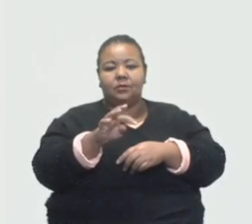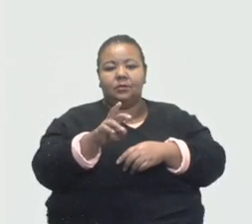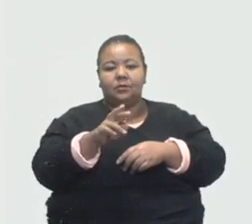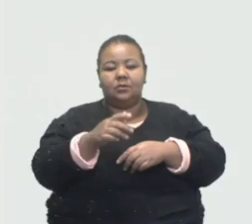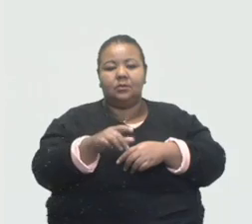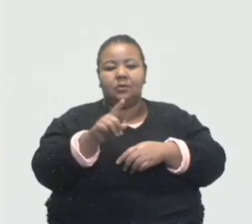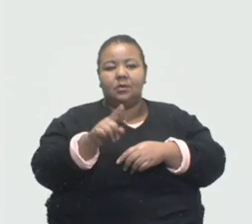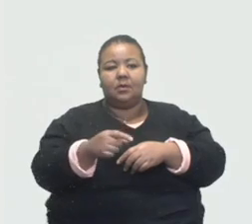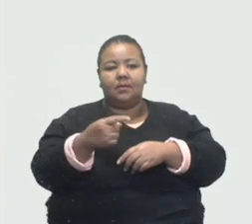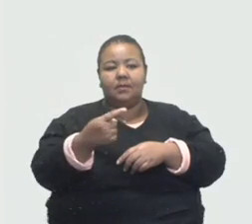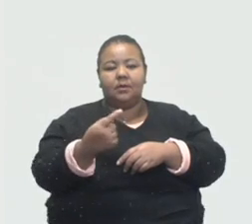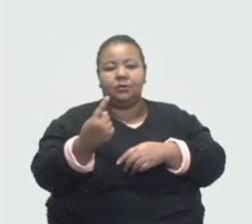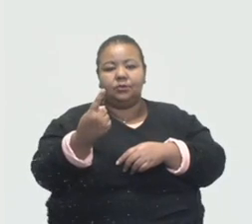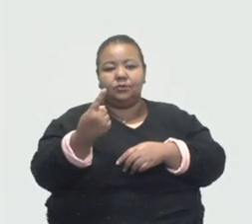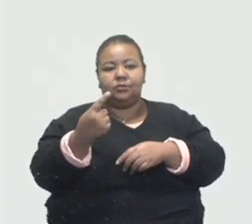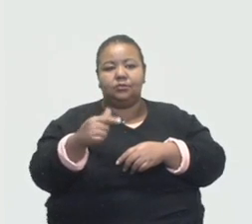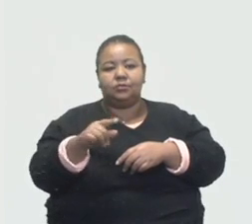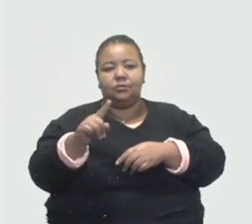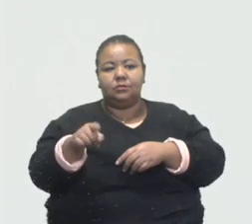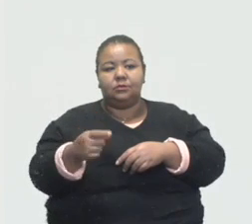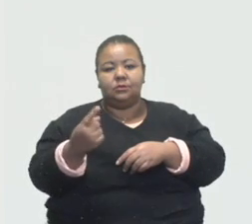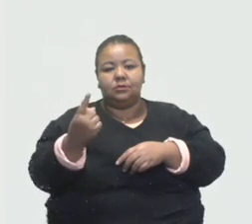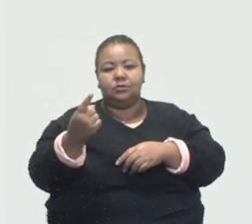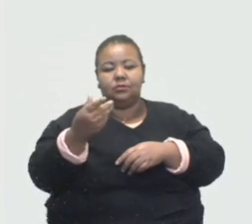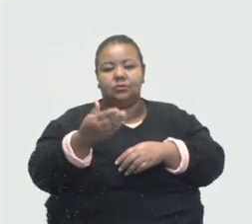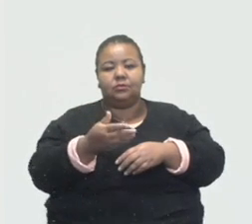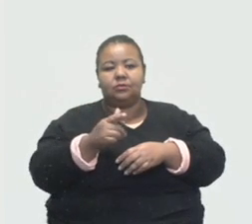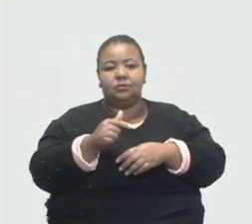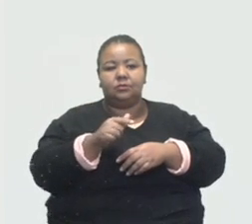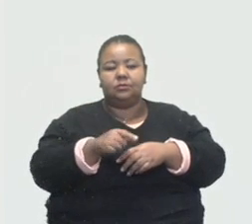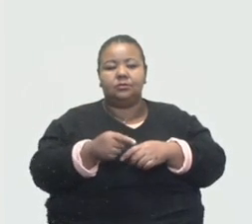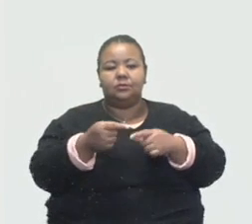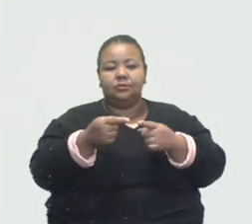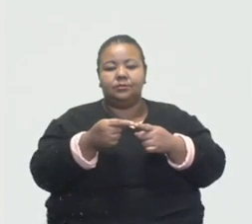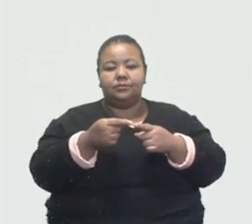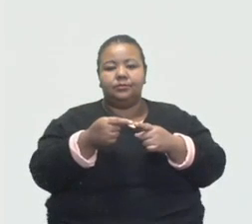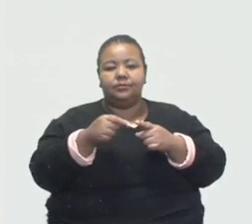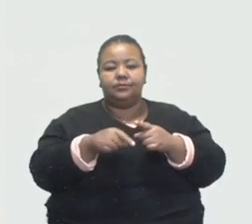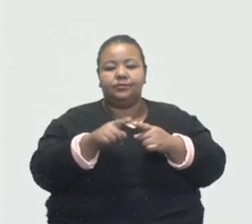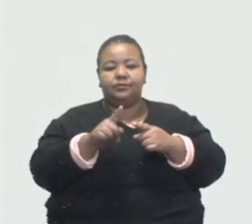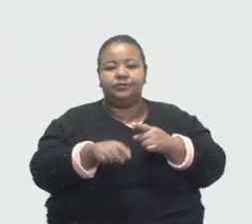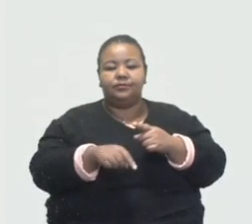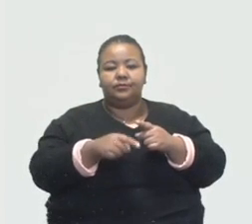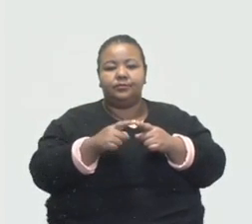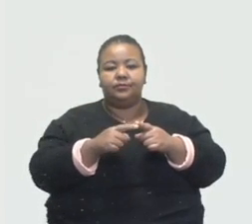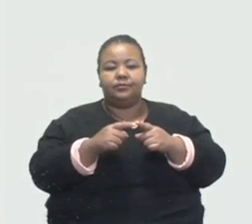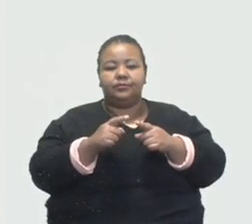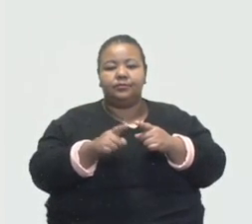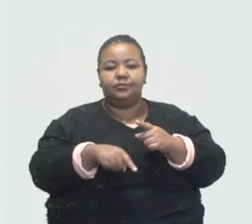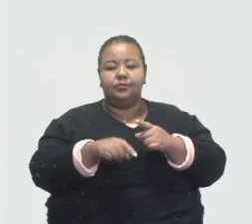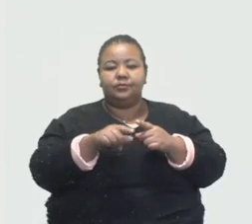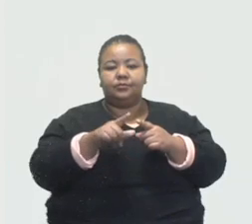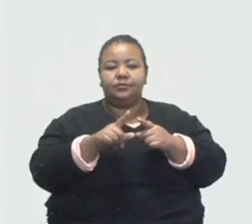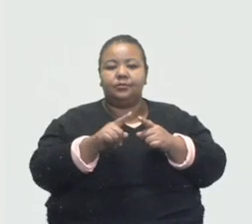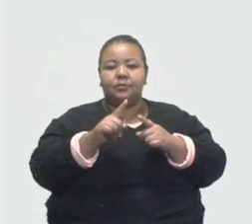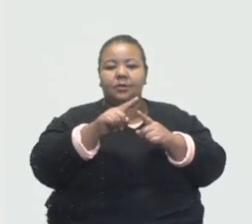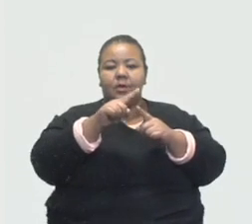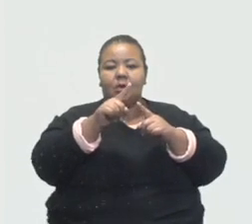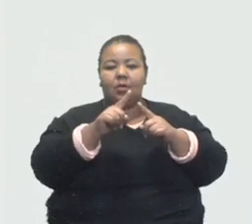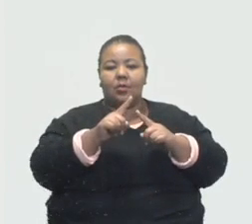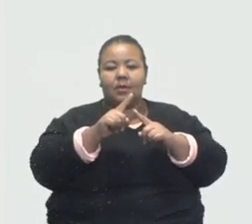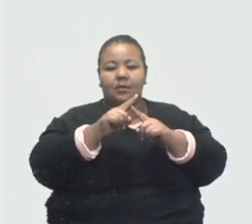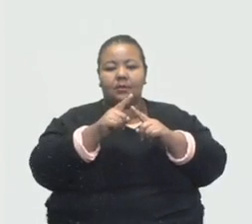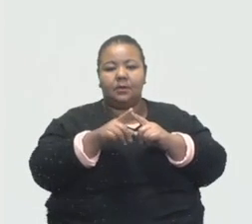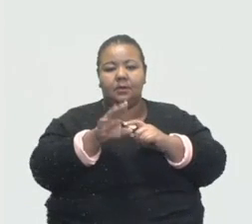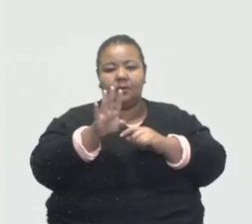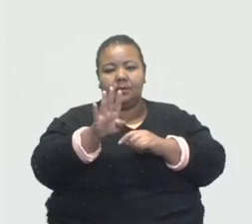menos 1 e 1. Esse é um autovetor associado ao nosso lambda, o